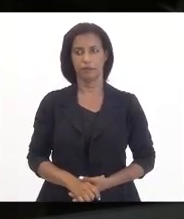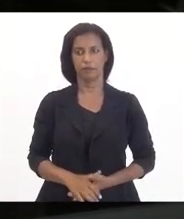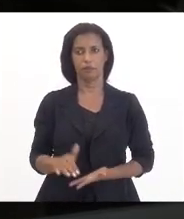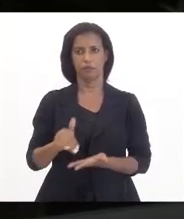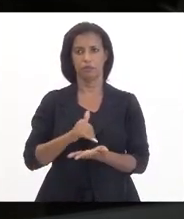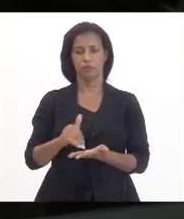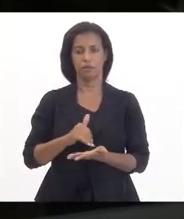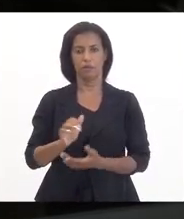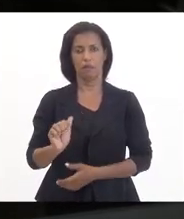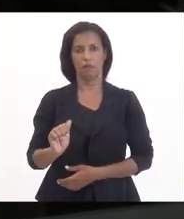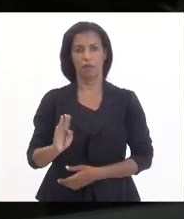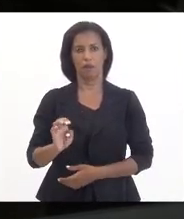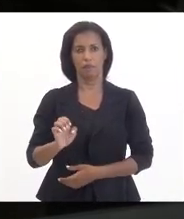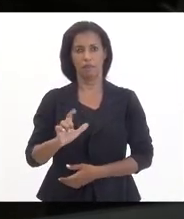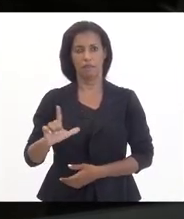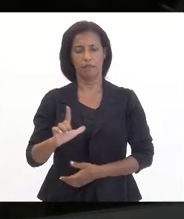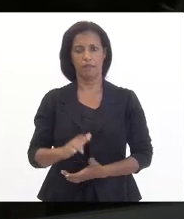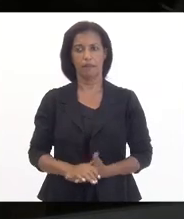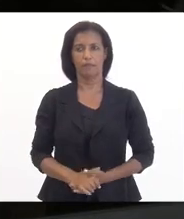secretário Abel,